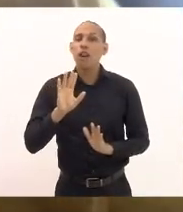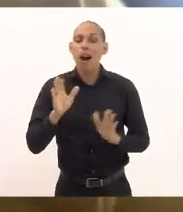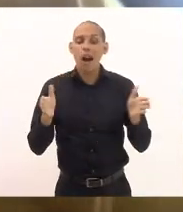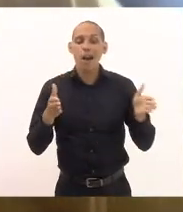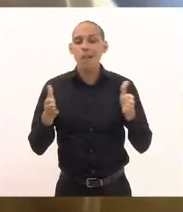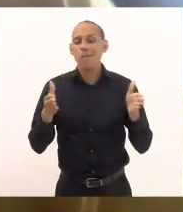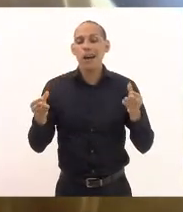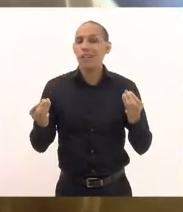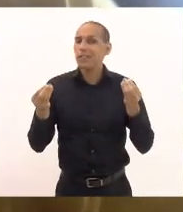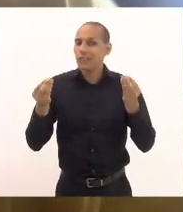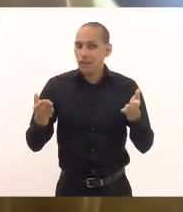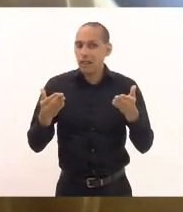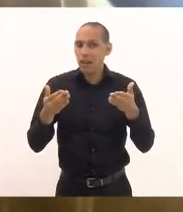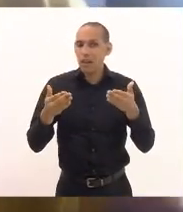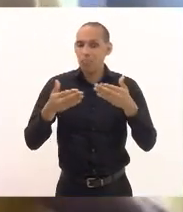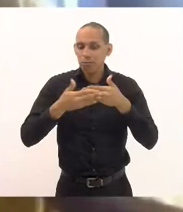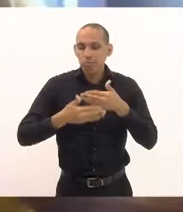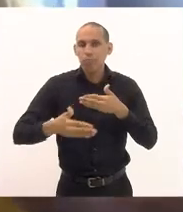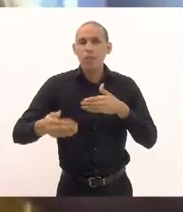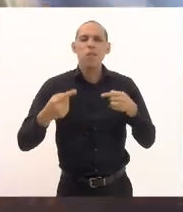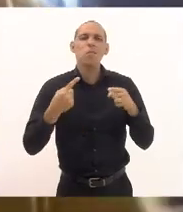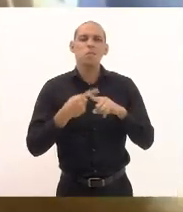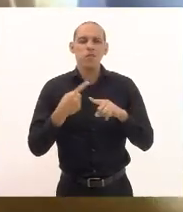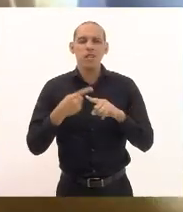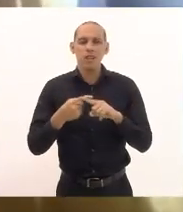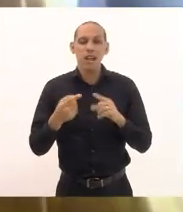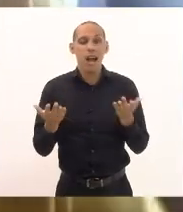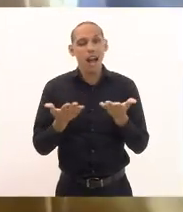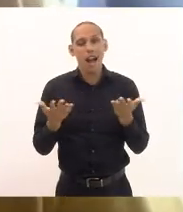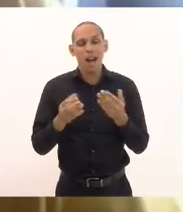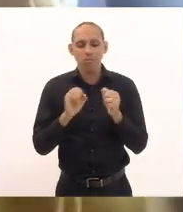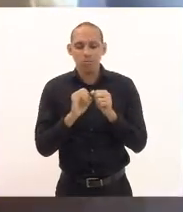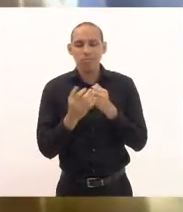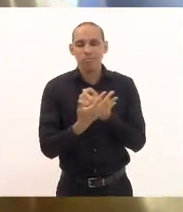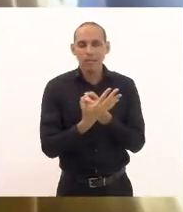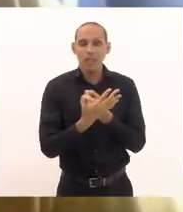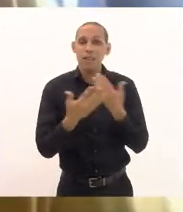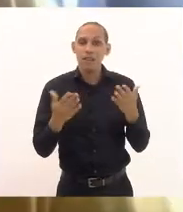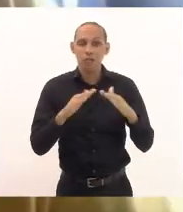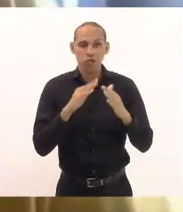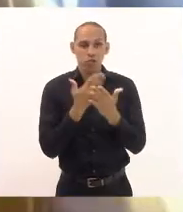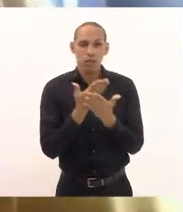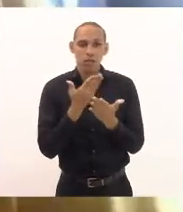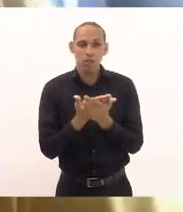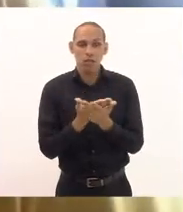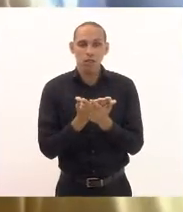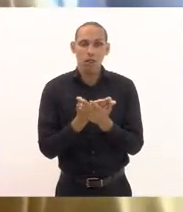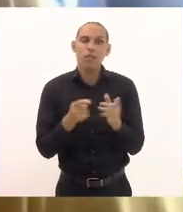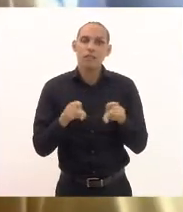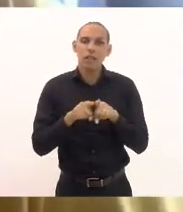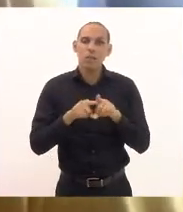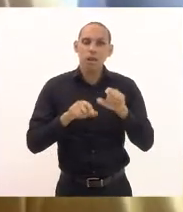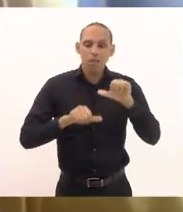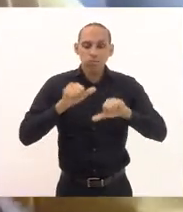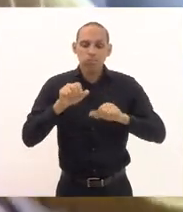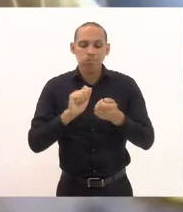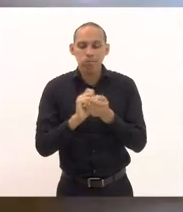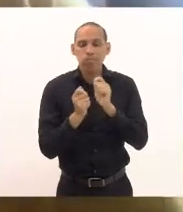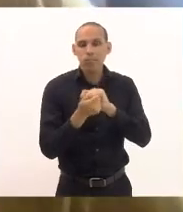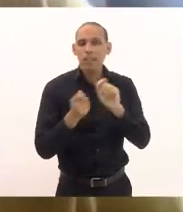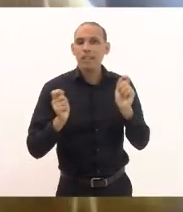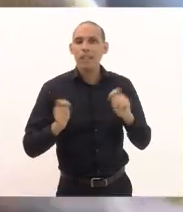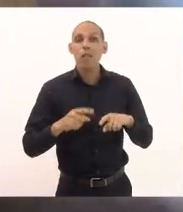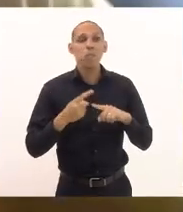prazo, ainda mais em termos da Covid, para as escolas discutirem se adequarem. O próprio secretário de Educação se declarou